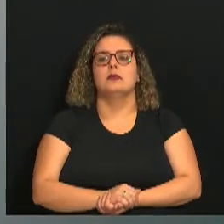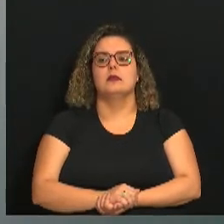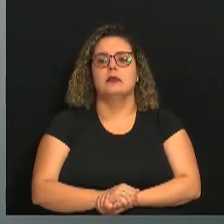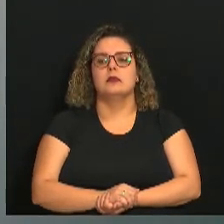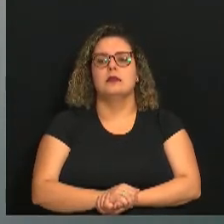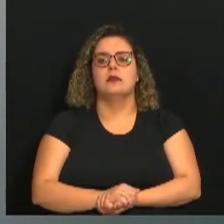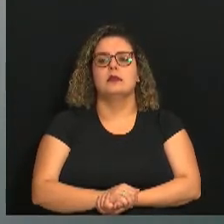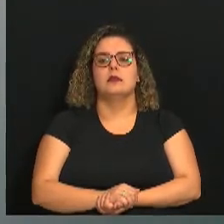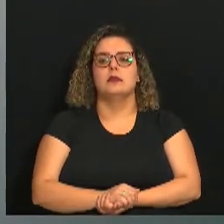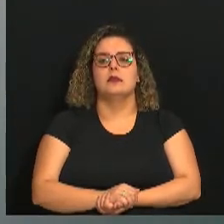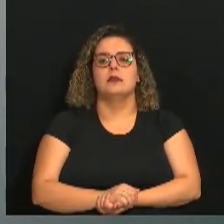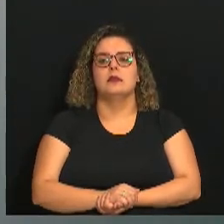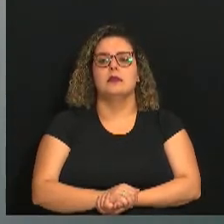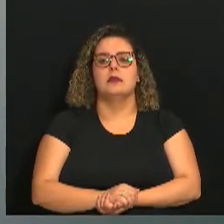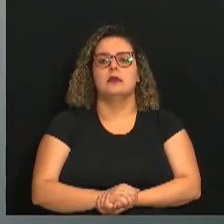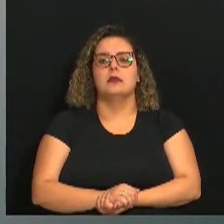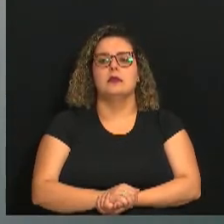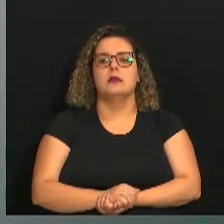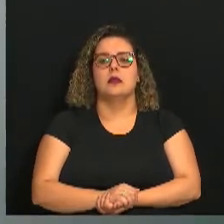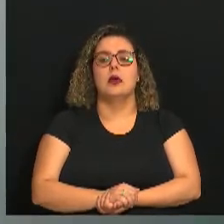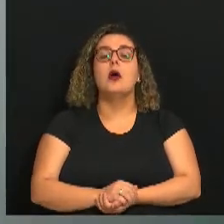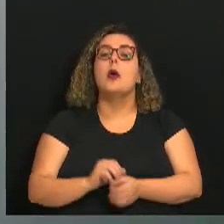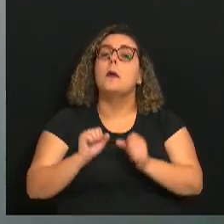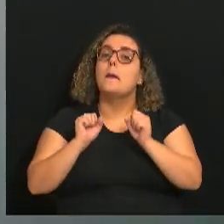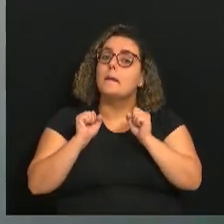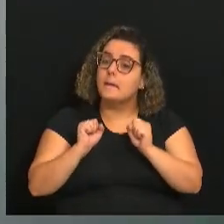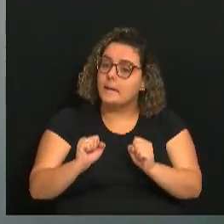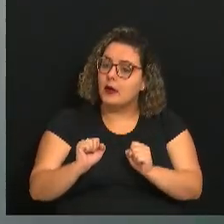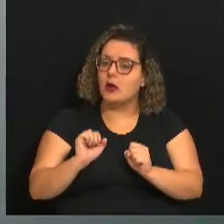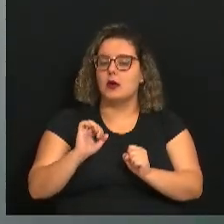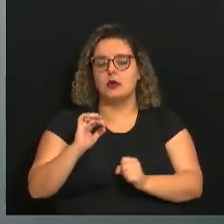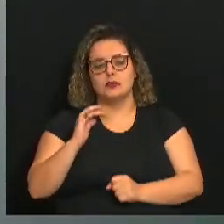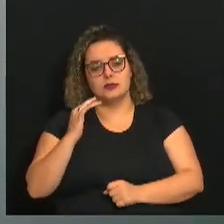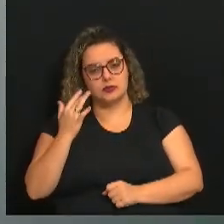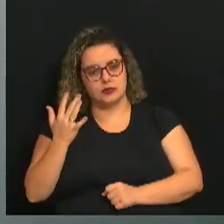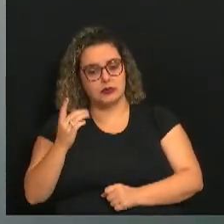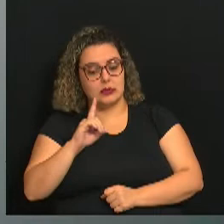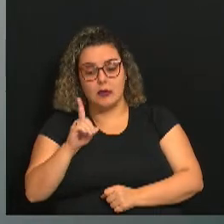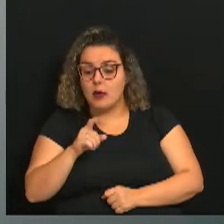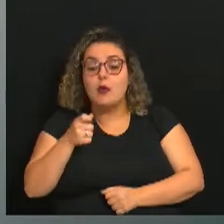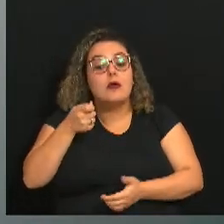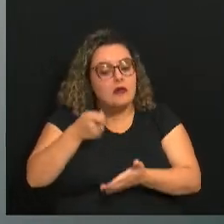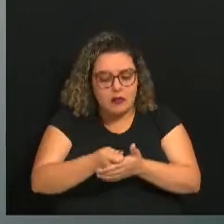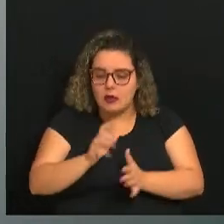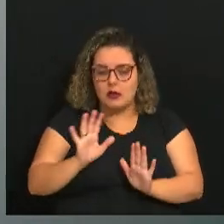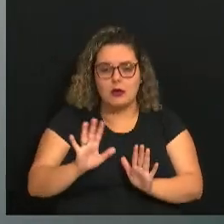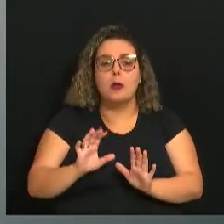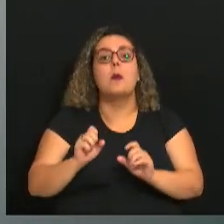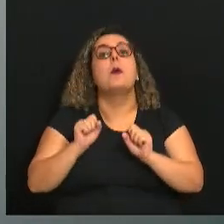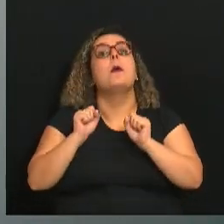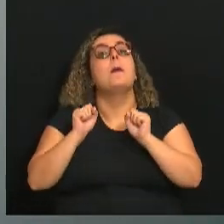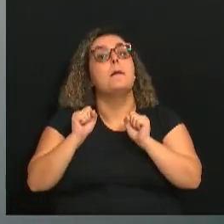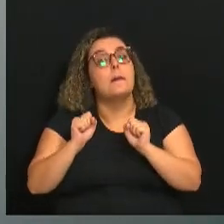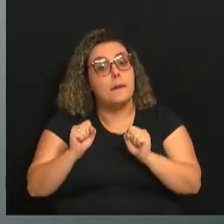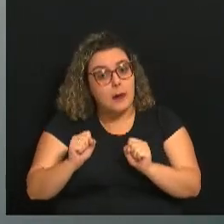eu não posso te afirmar que é isso, estou deixando claro, pode sim haver um rompimento com a